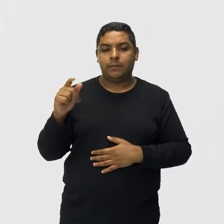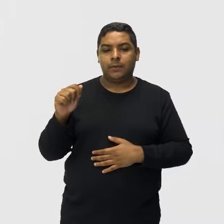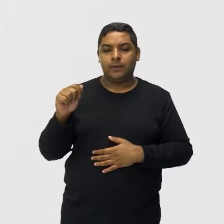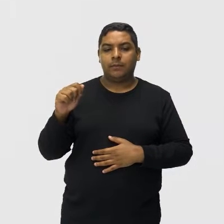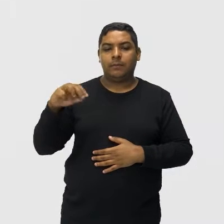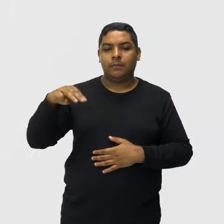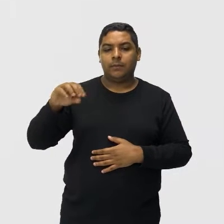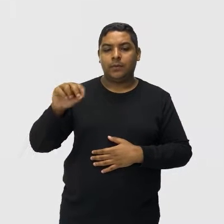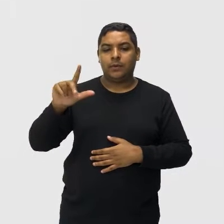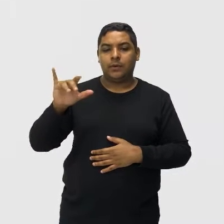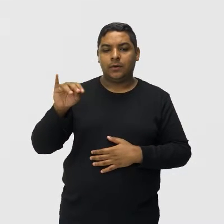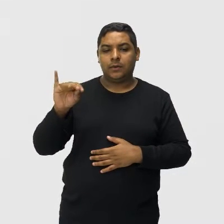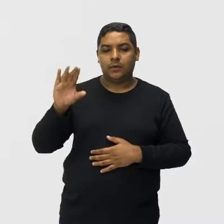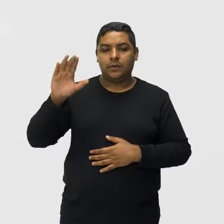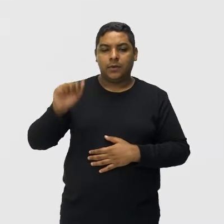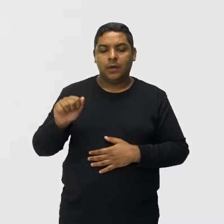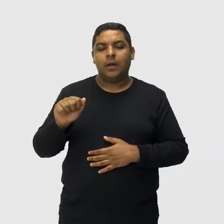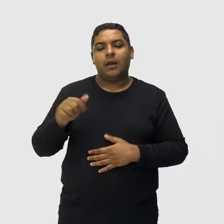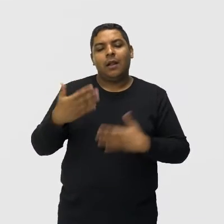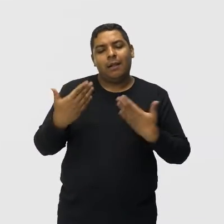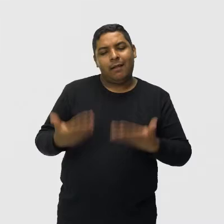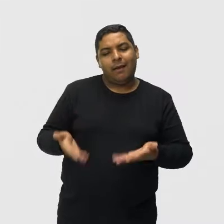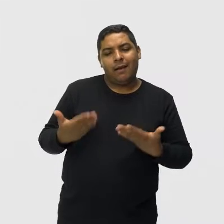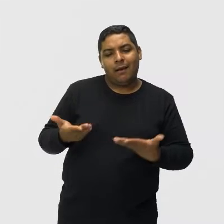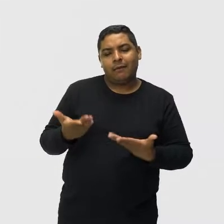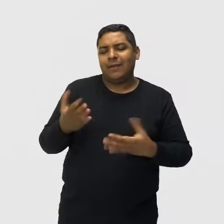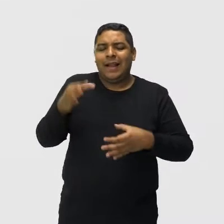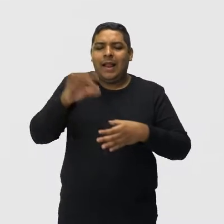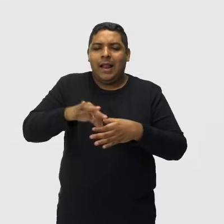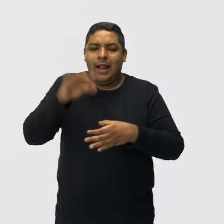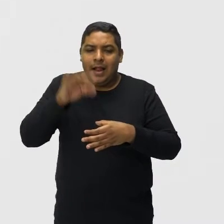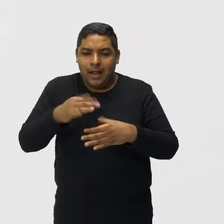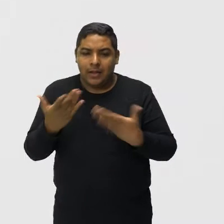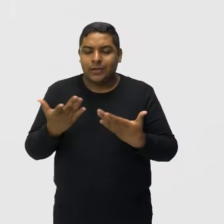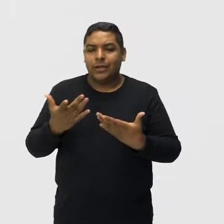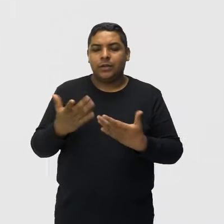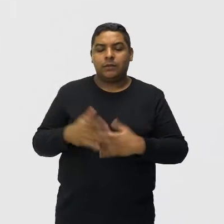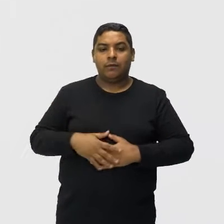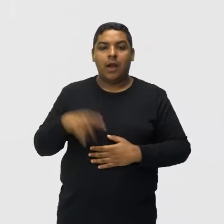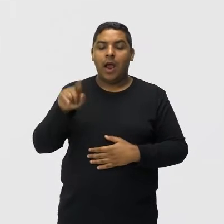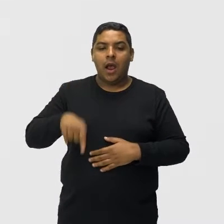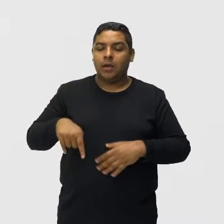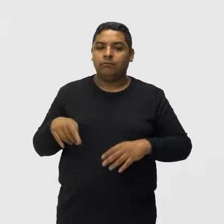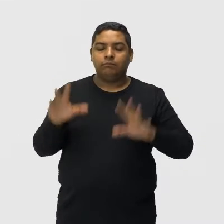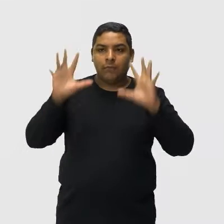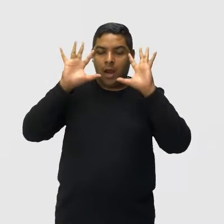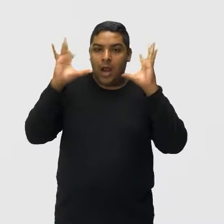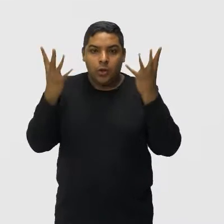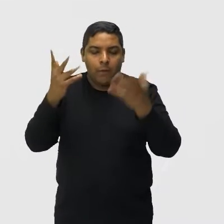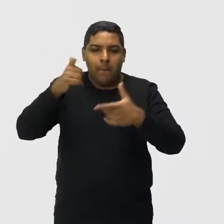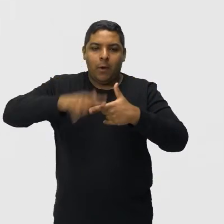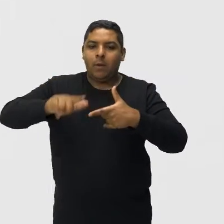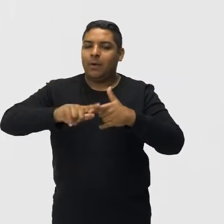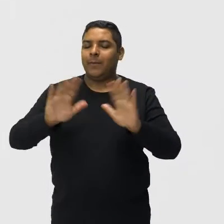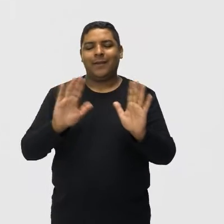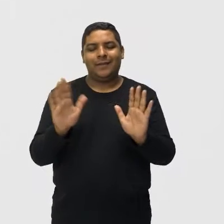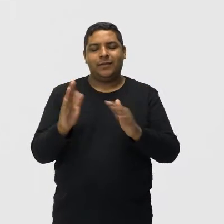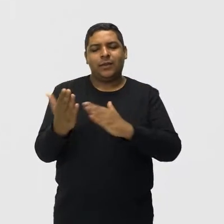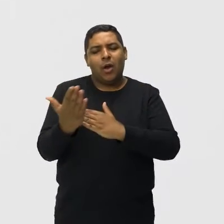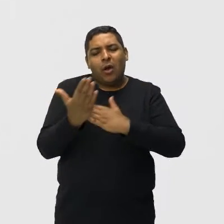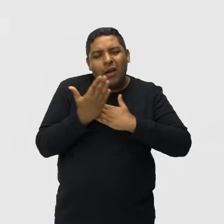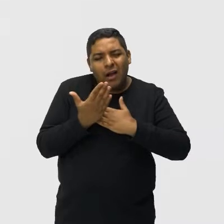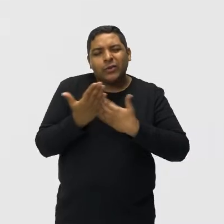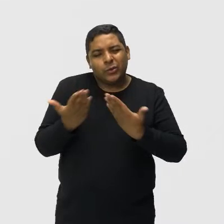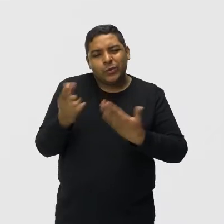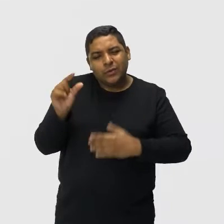leve, tá, gente? Também não vamos dizer aqui que um chazinho de capim-santo vai resolver todos os nossos problemas, né? Ele apenas auxilia.